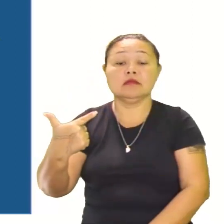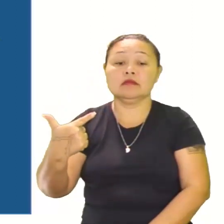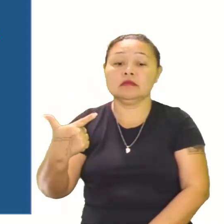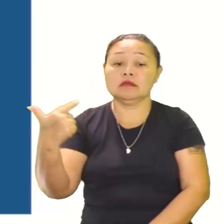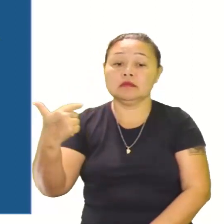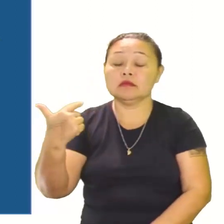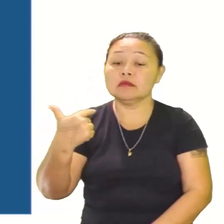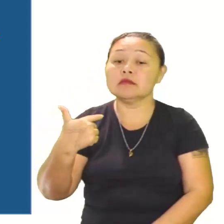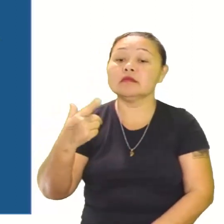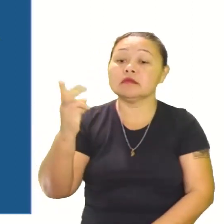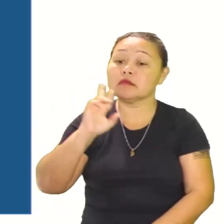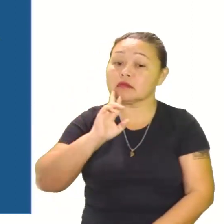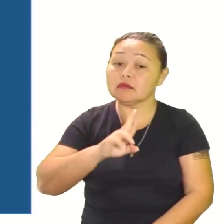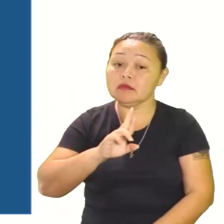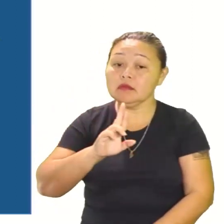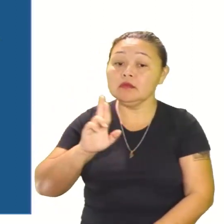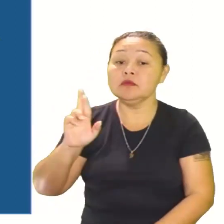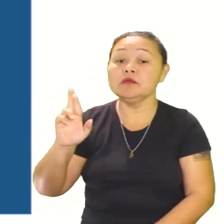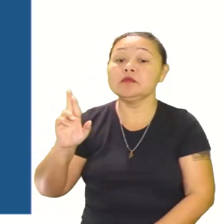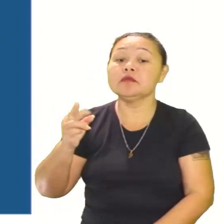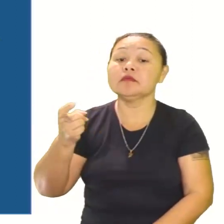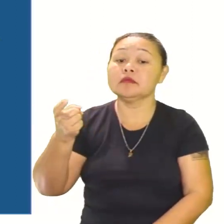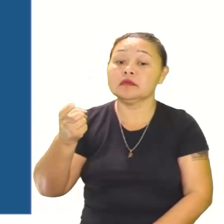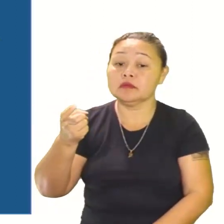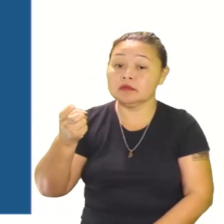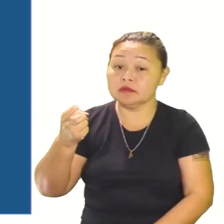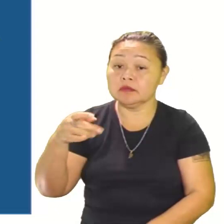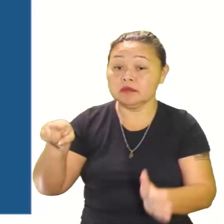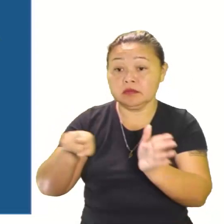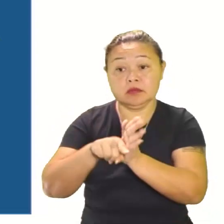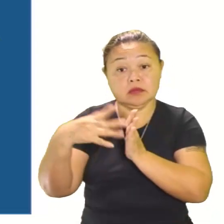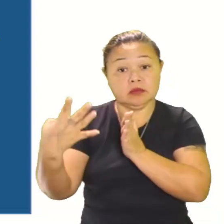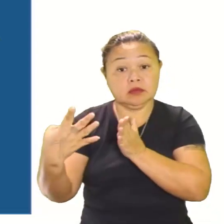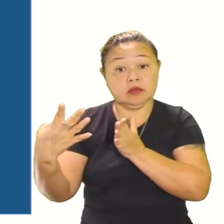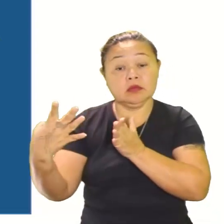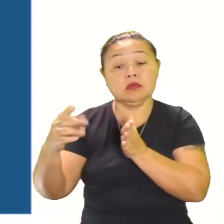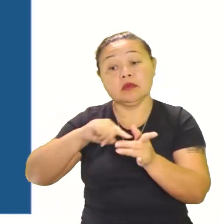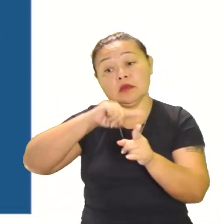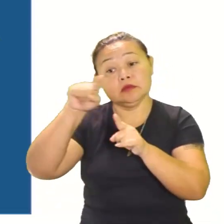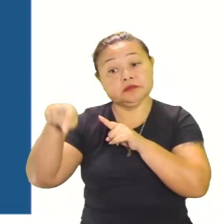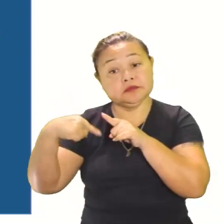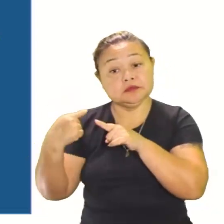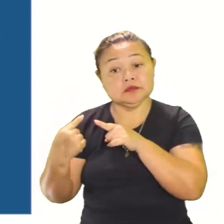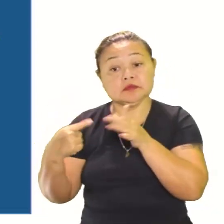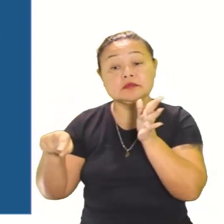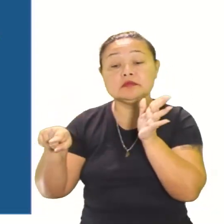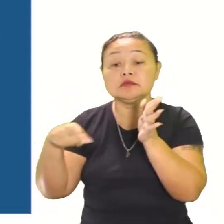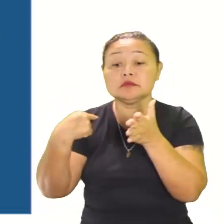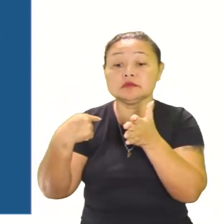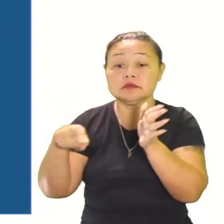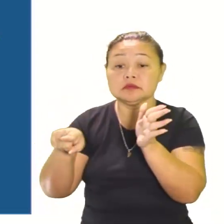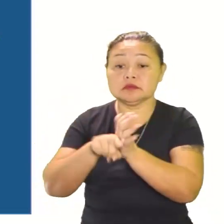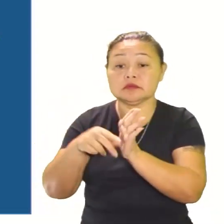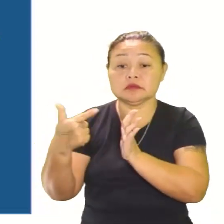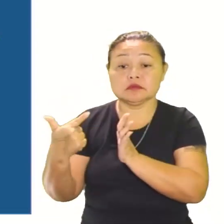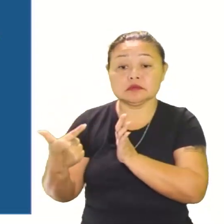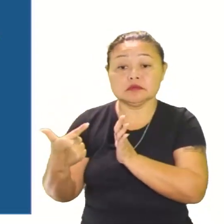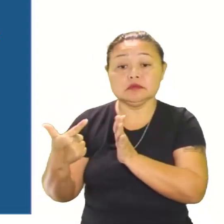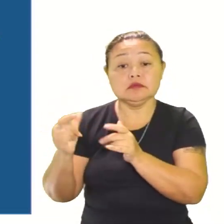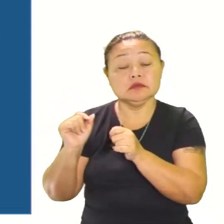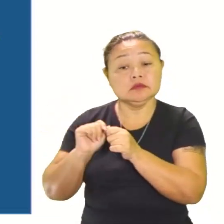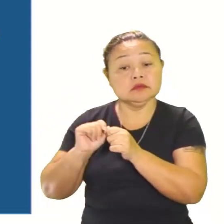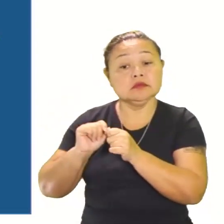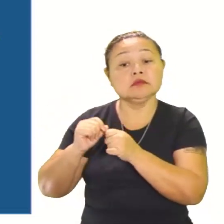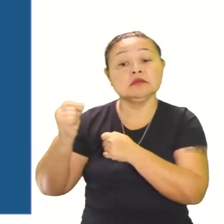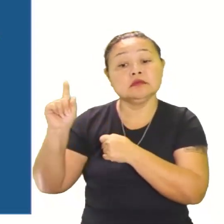já temos a primeira resposta, né? E agora aqui, menos 4, o mais 2 passa para outro membro, menos 2. Ou seja, devo